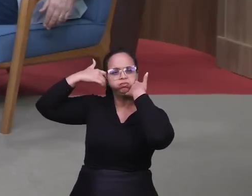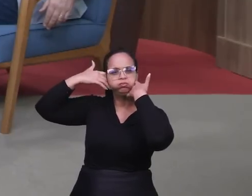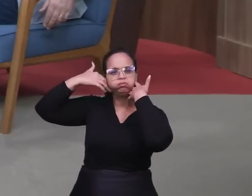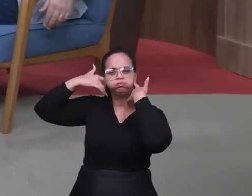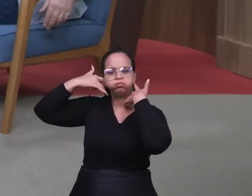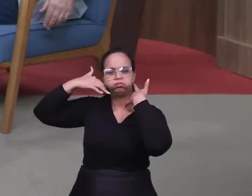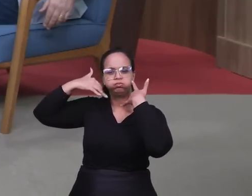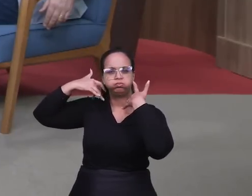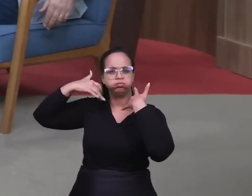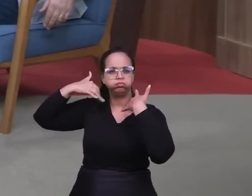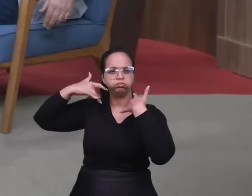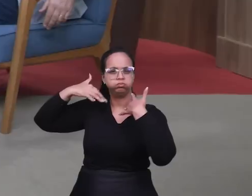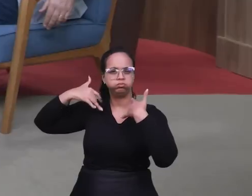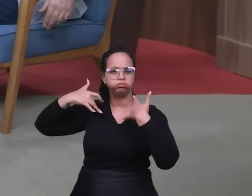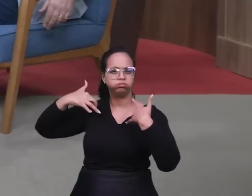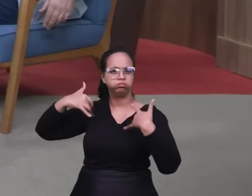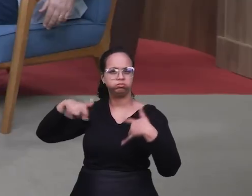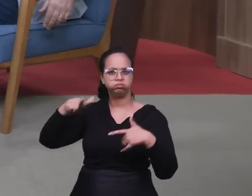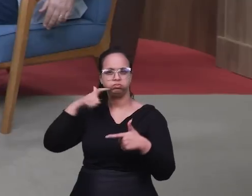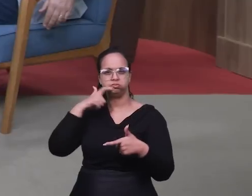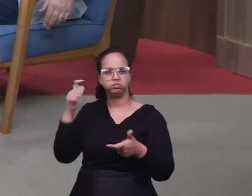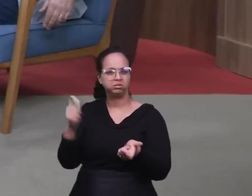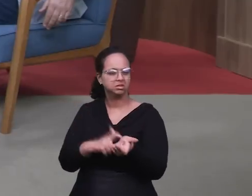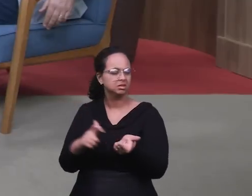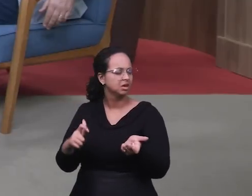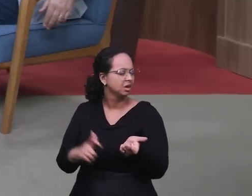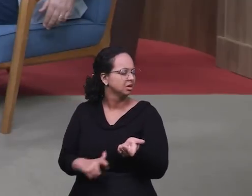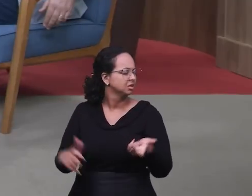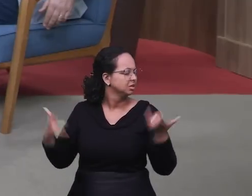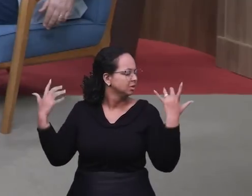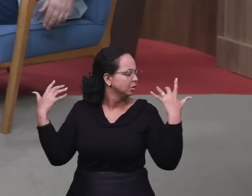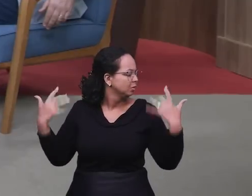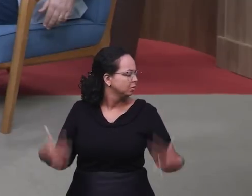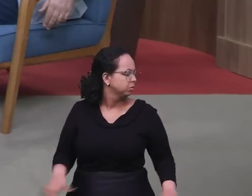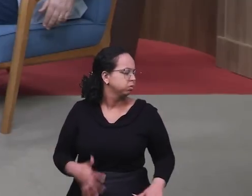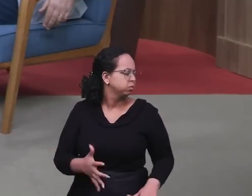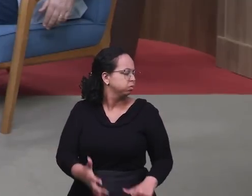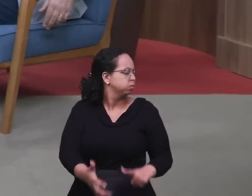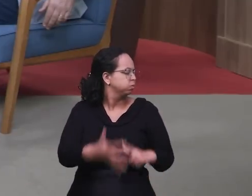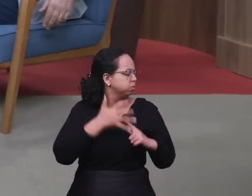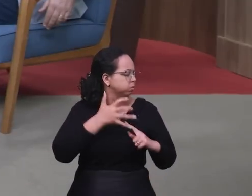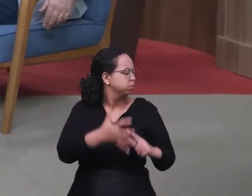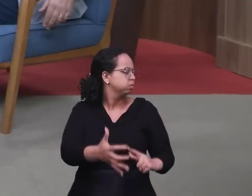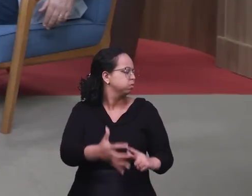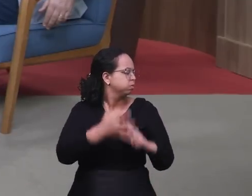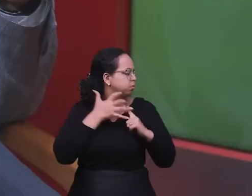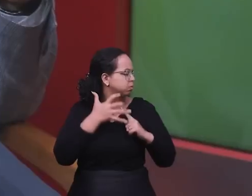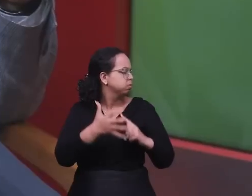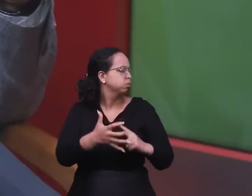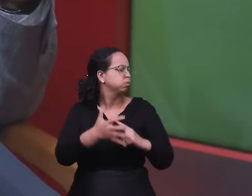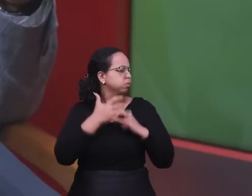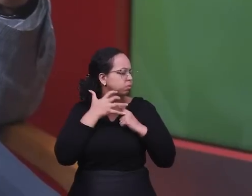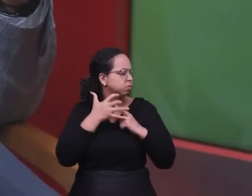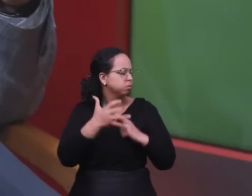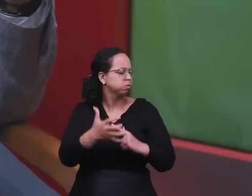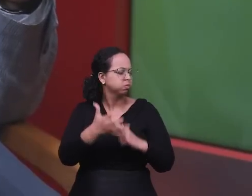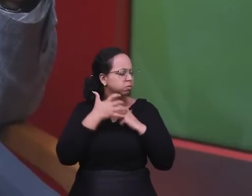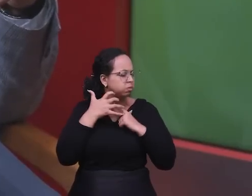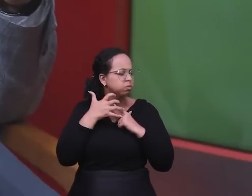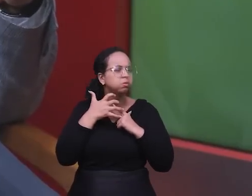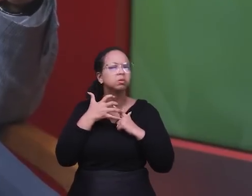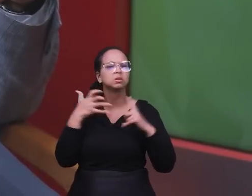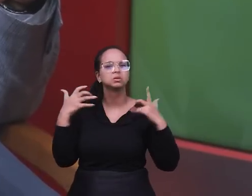sangue, tamanho pavor, o peso da opressão, da morte